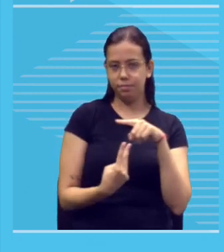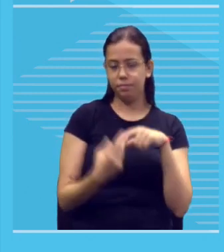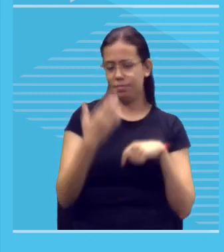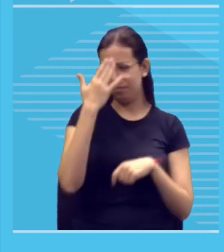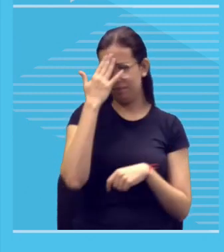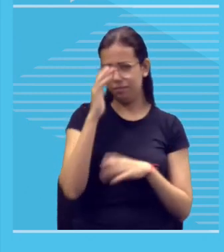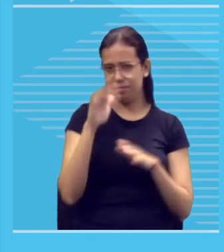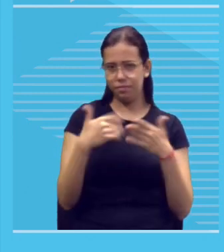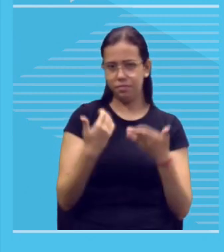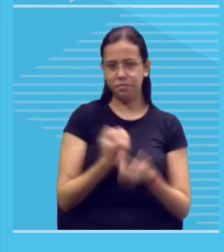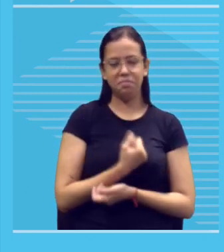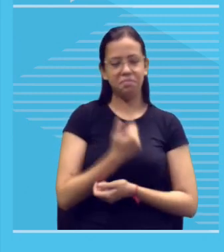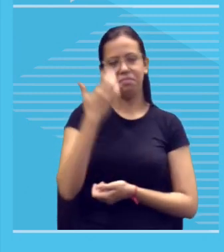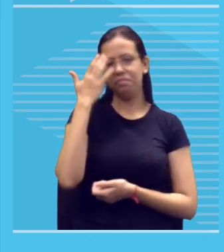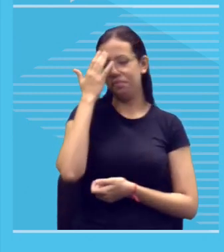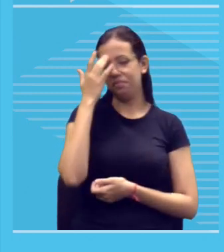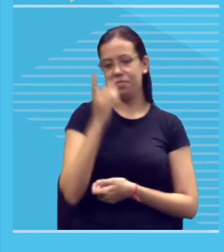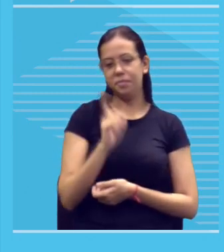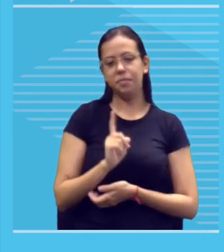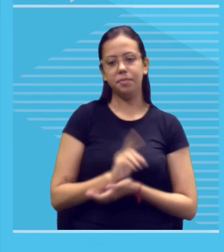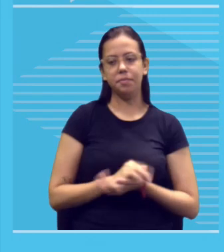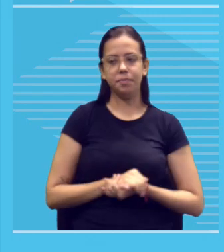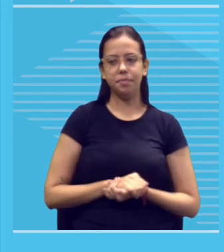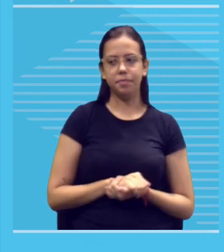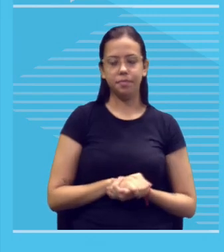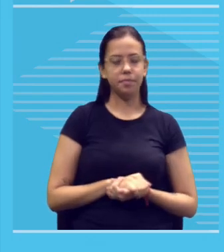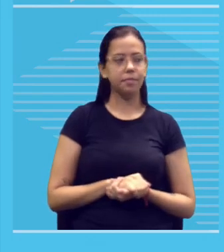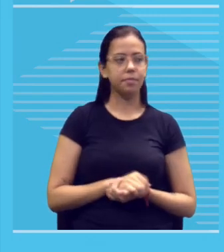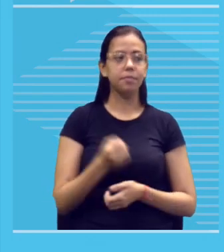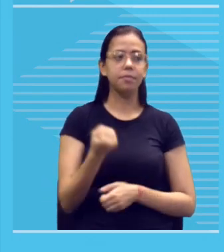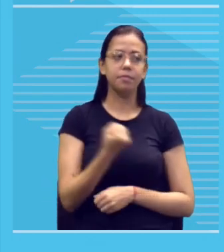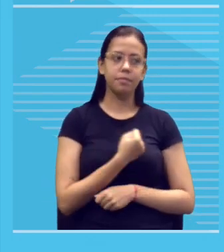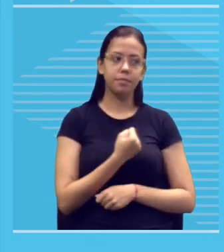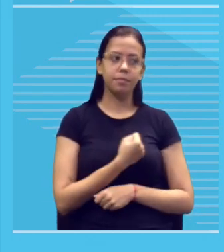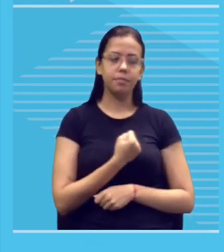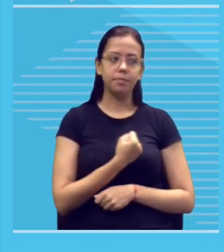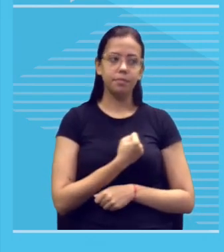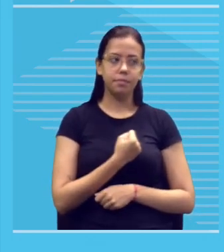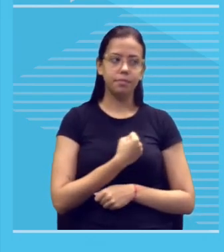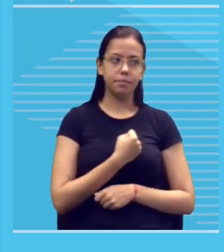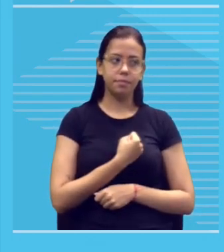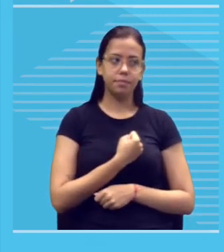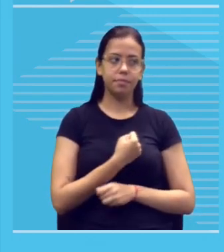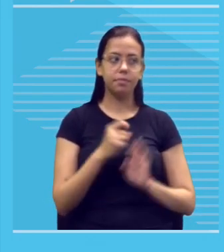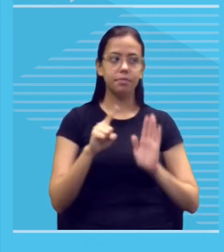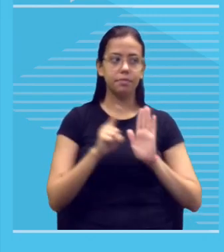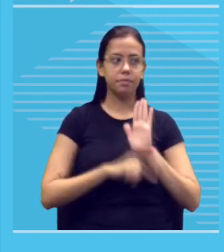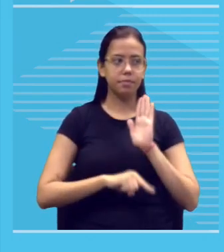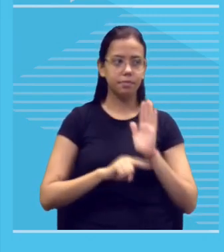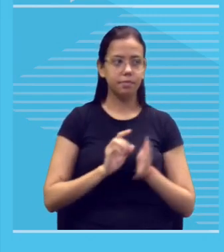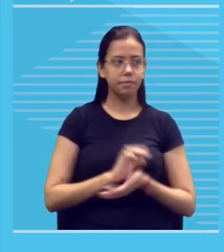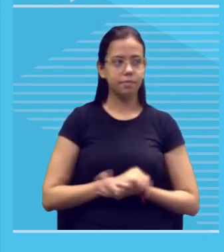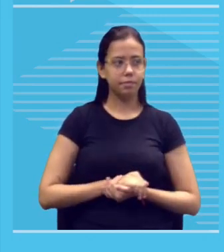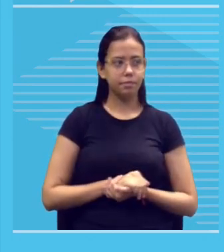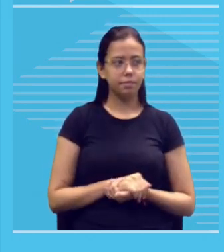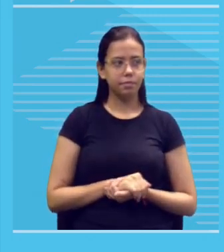sei que número é esse é a melhor ideia Ele não disse eu vou pegar um número a diferença